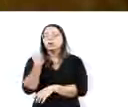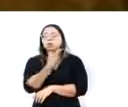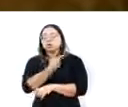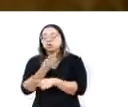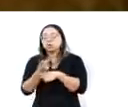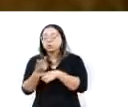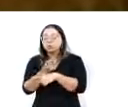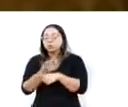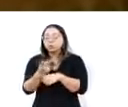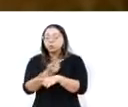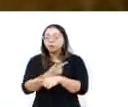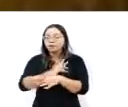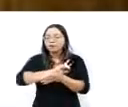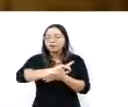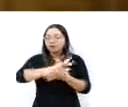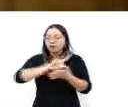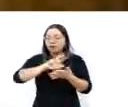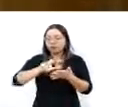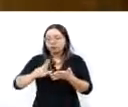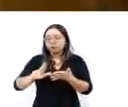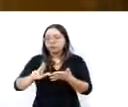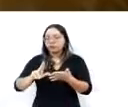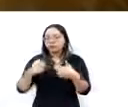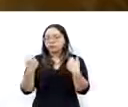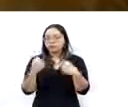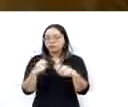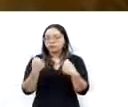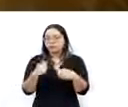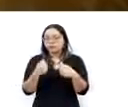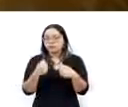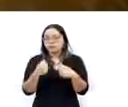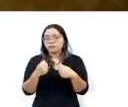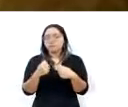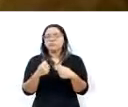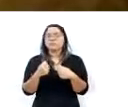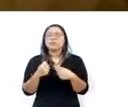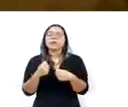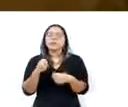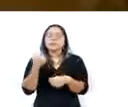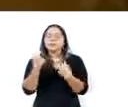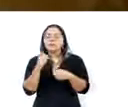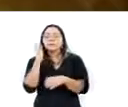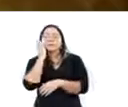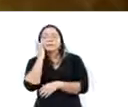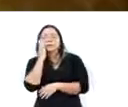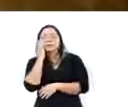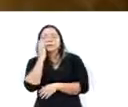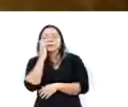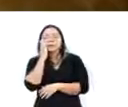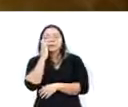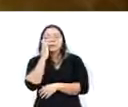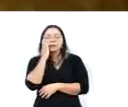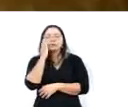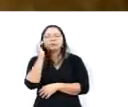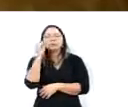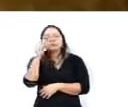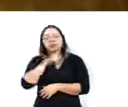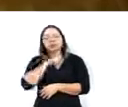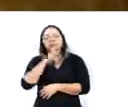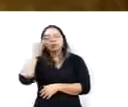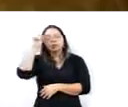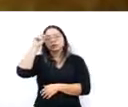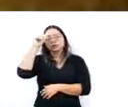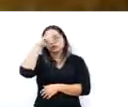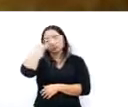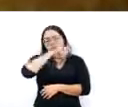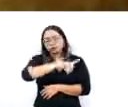É necessário entendermos que o momento é de um olhar sensível. Nós temos aí um grande problema, que é